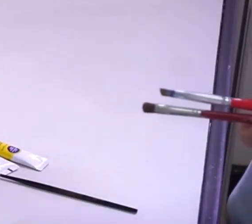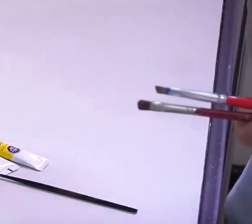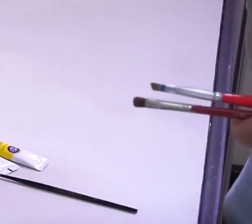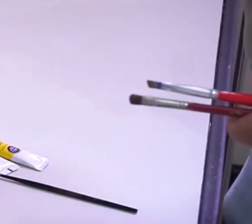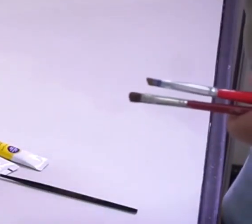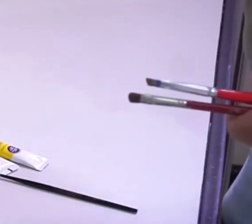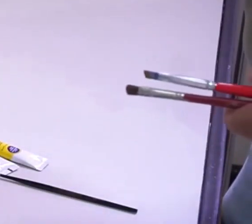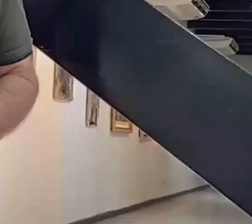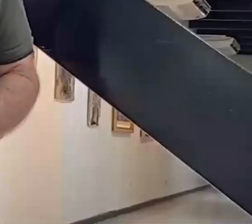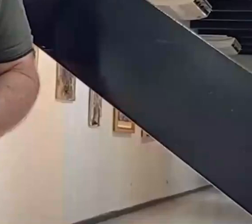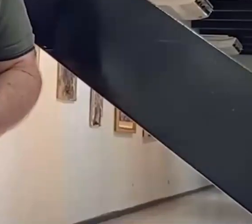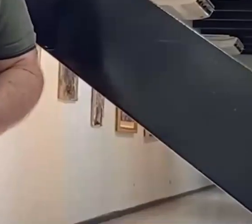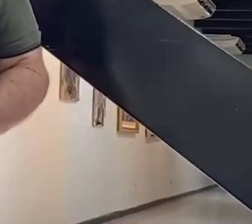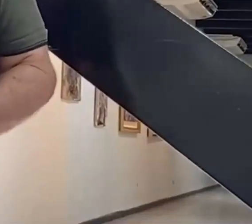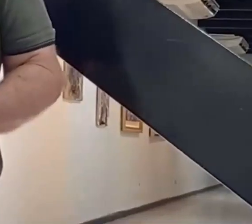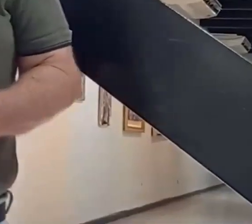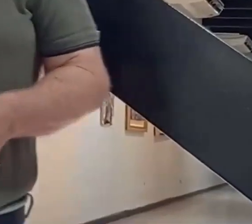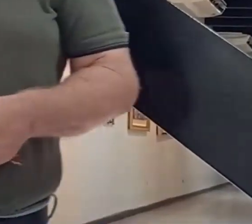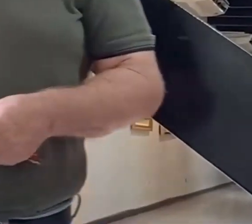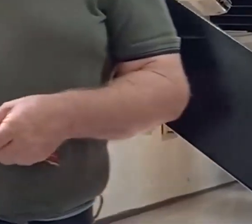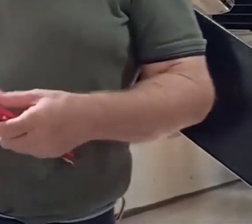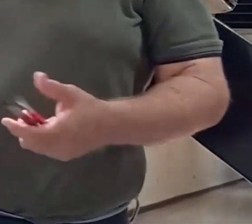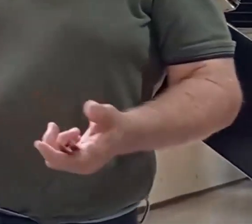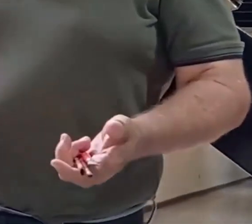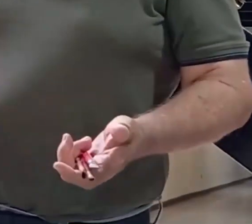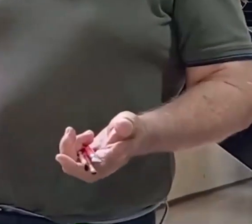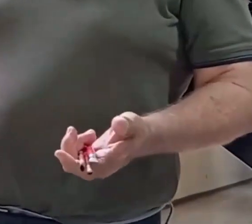trabalho? Dependendo do tamanho.